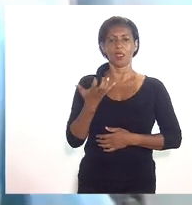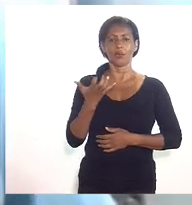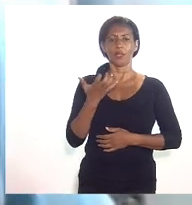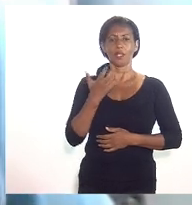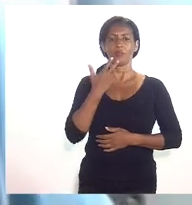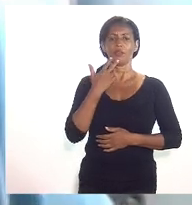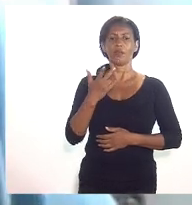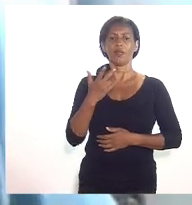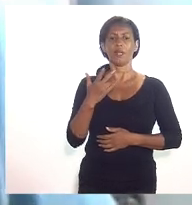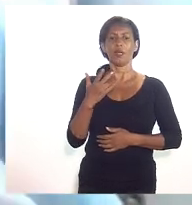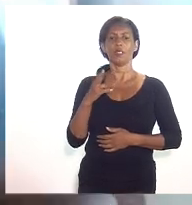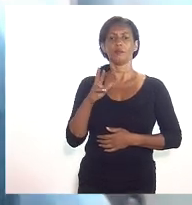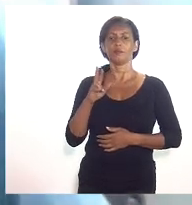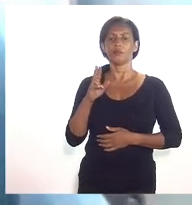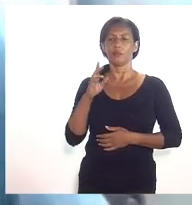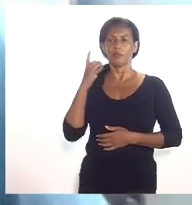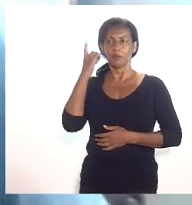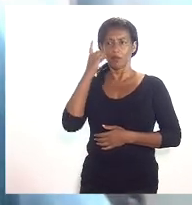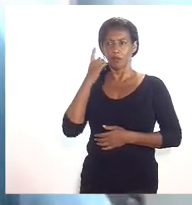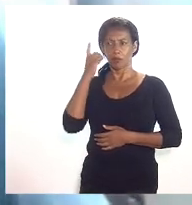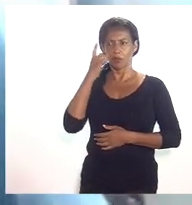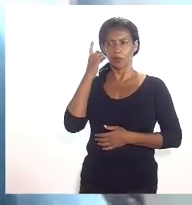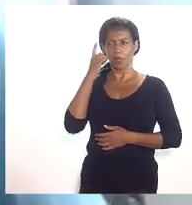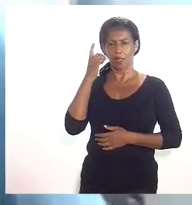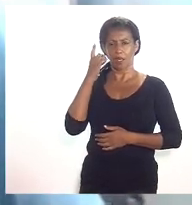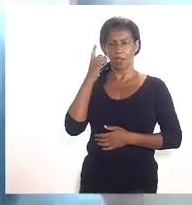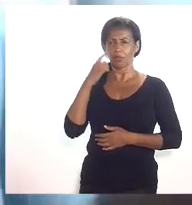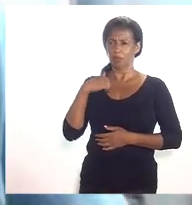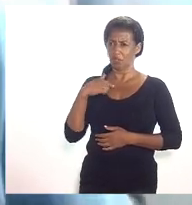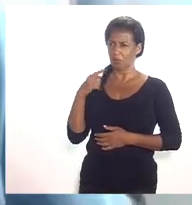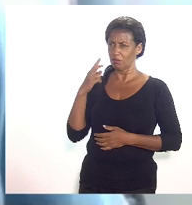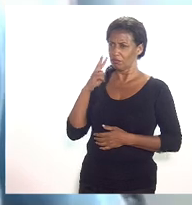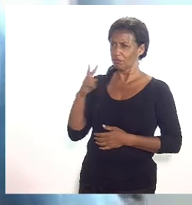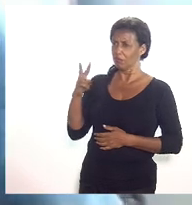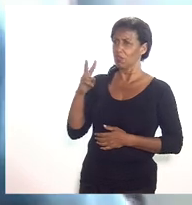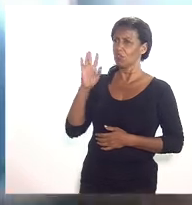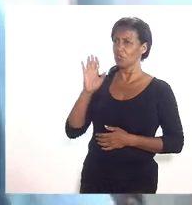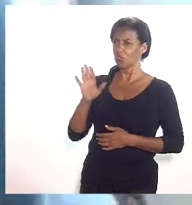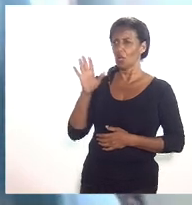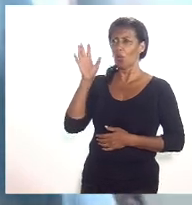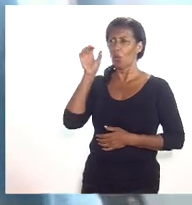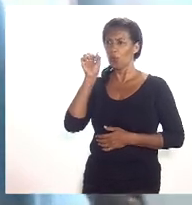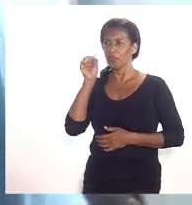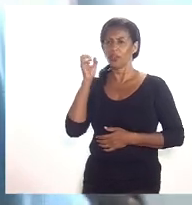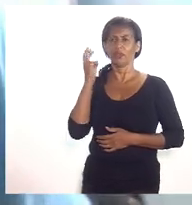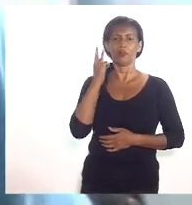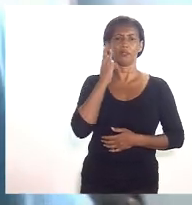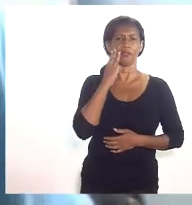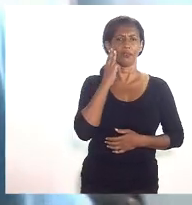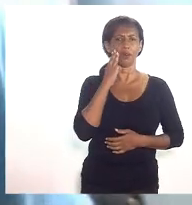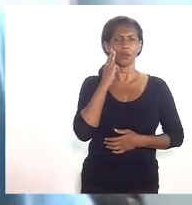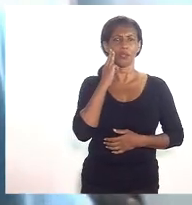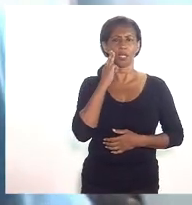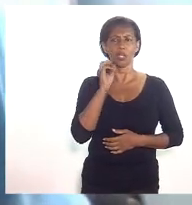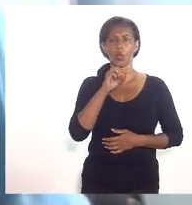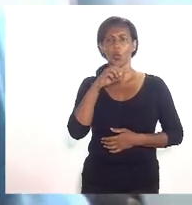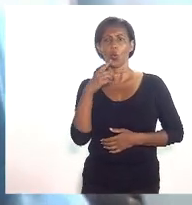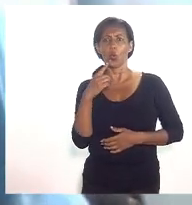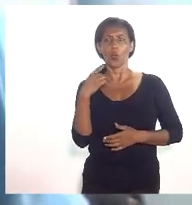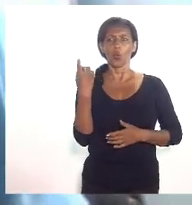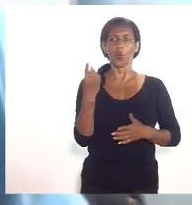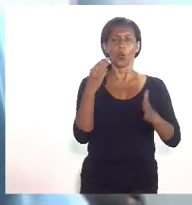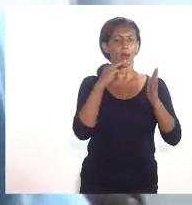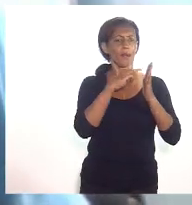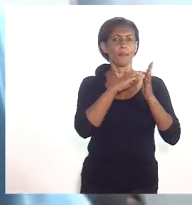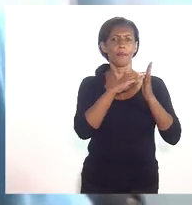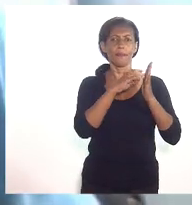dizer, Rodrigo Amorim, que eu sou sensível à sua questão, ouvi o Valdec, quem sabe uma subemenda não